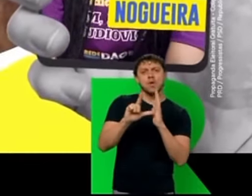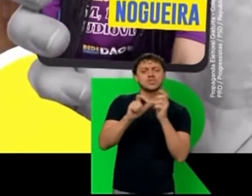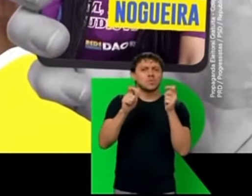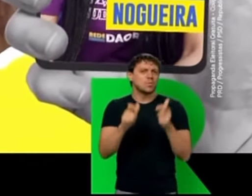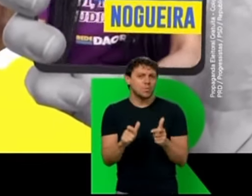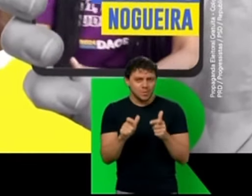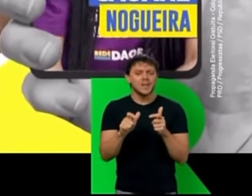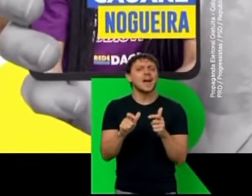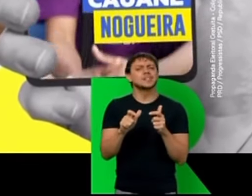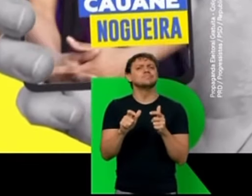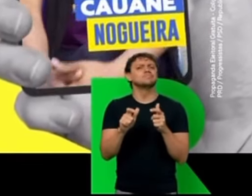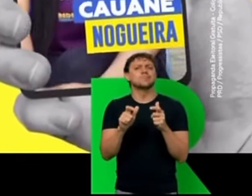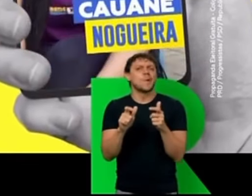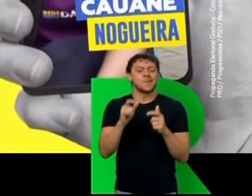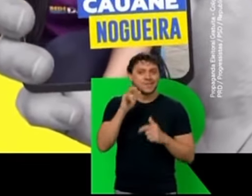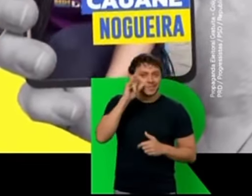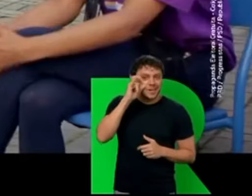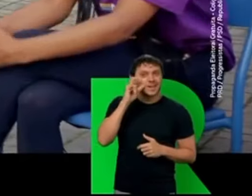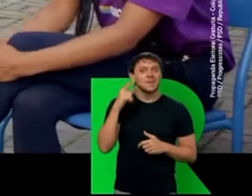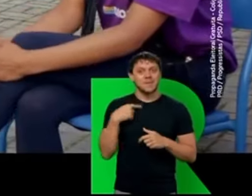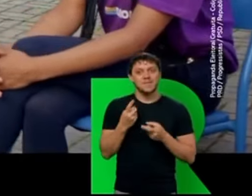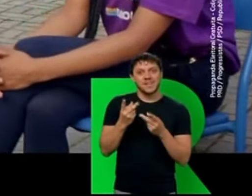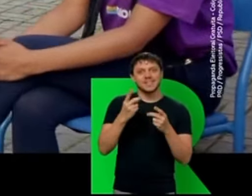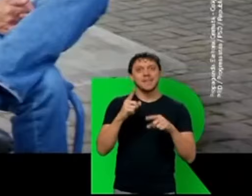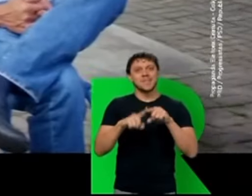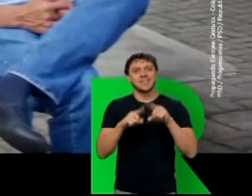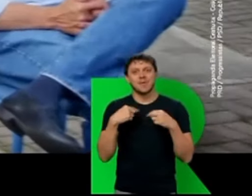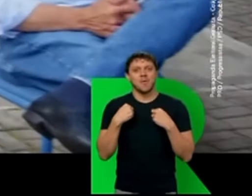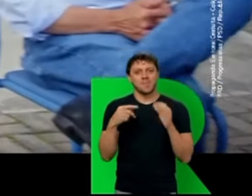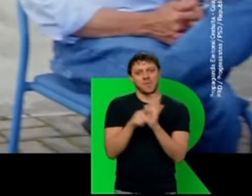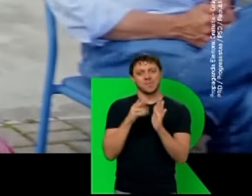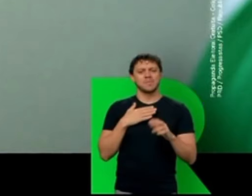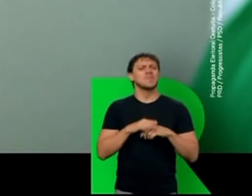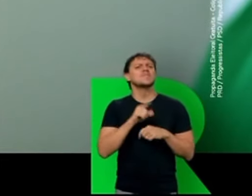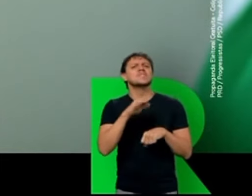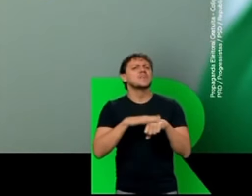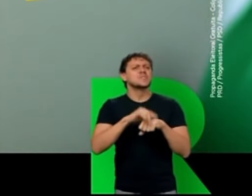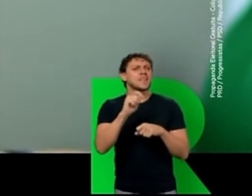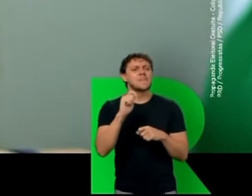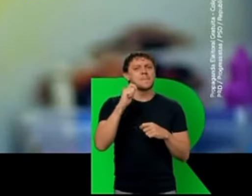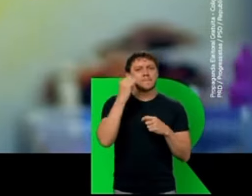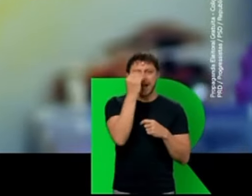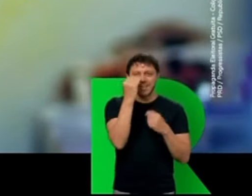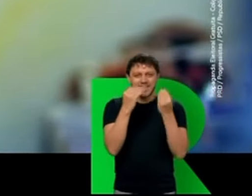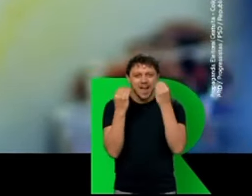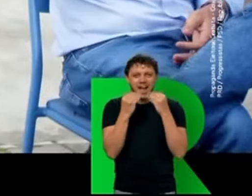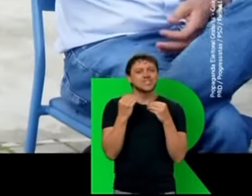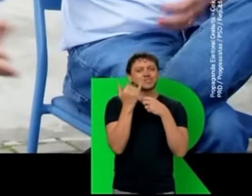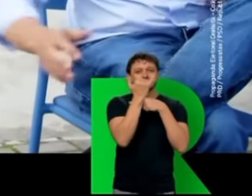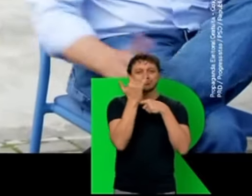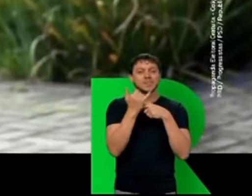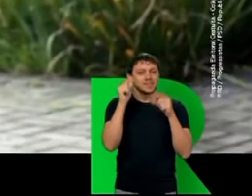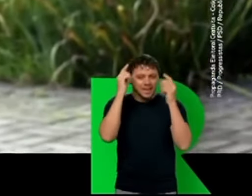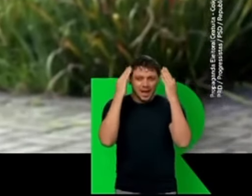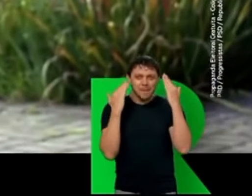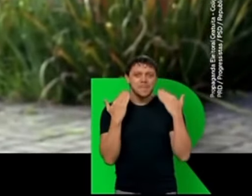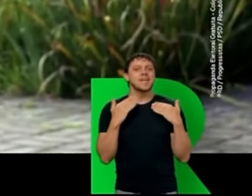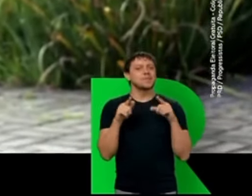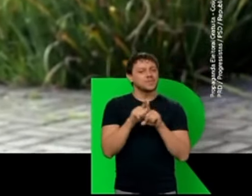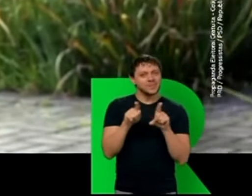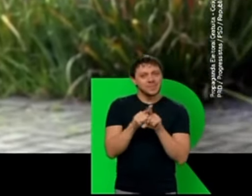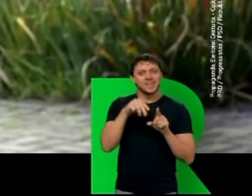Instagram pra vender peças minhas. Eu sei, o que, que você faz? Maquiagem, cabelo e MC. A Rede da Hora é da hora,